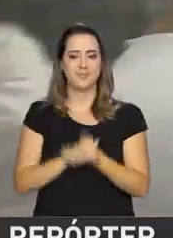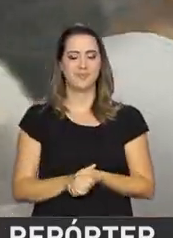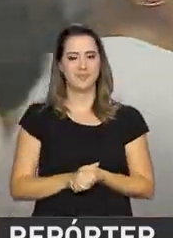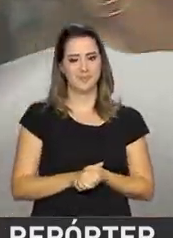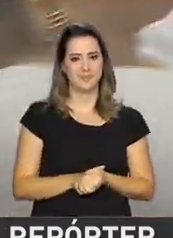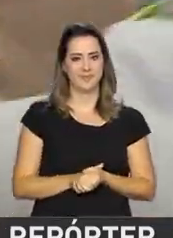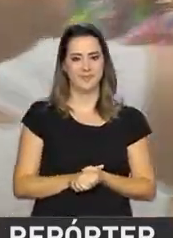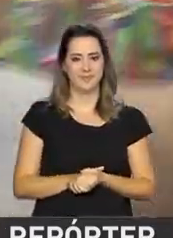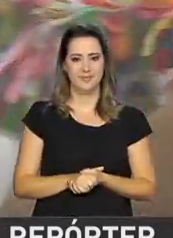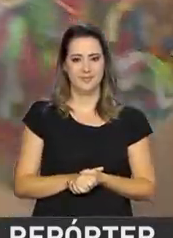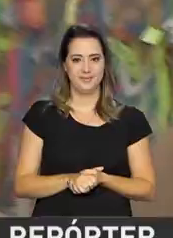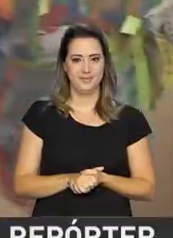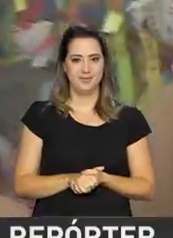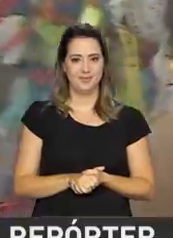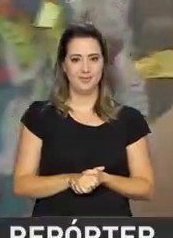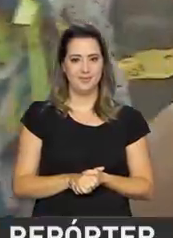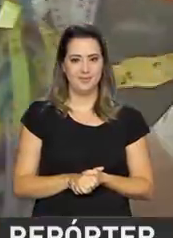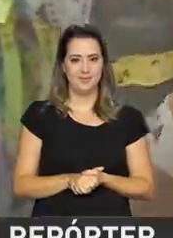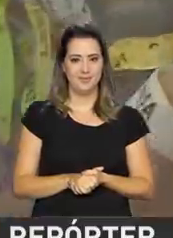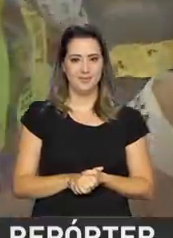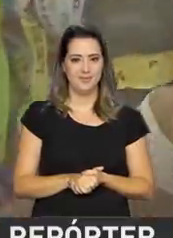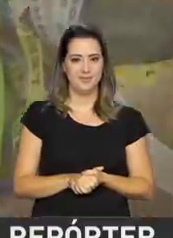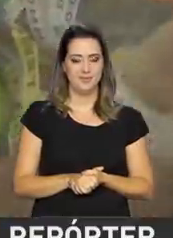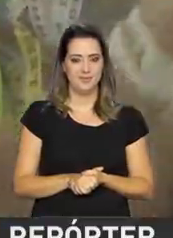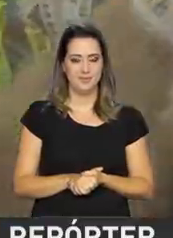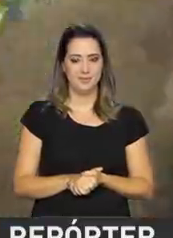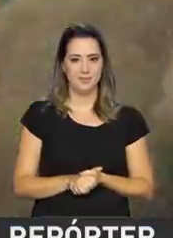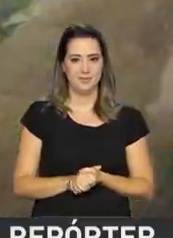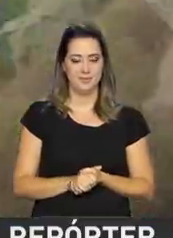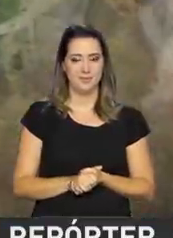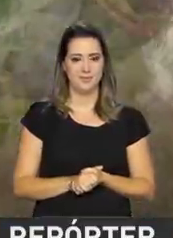Pelos mares e campos baianos.